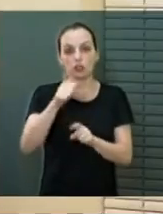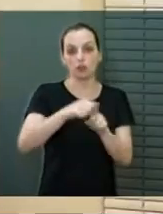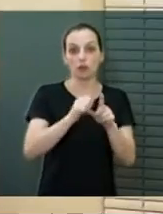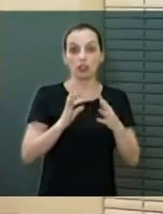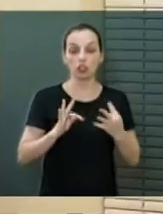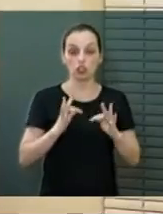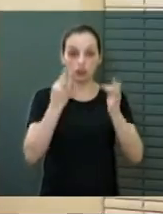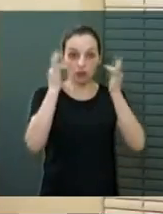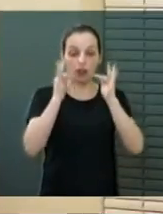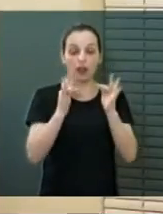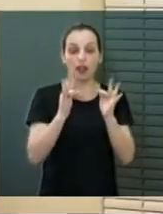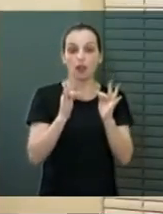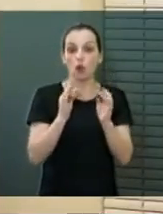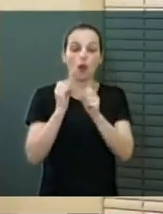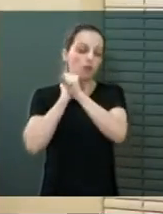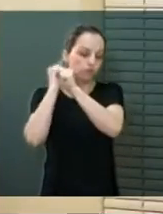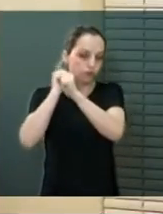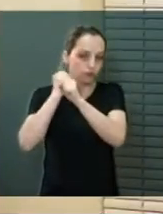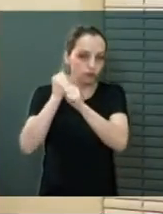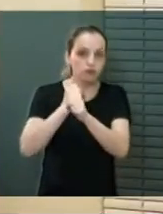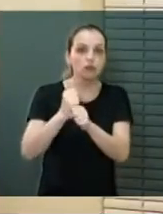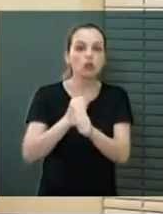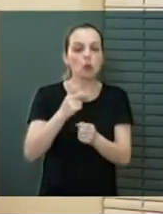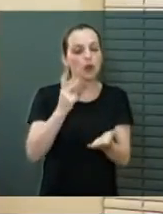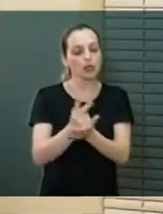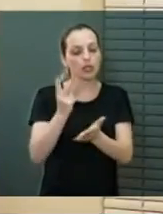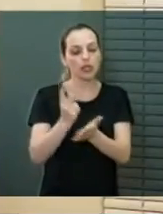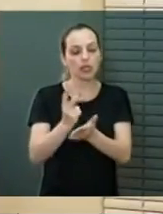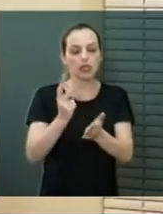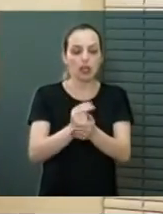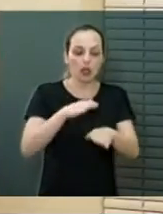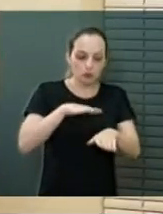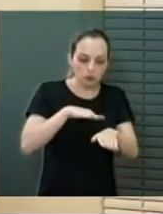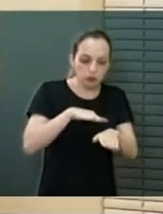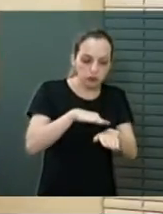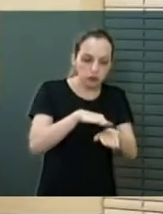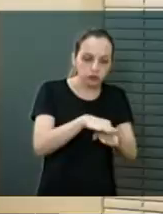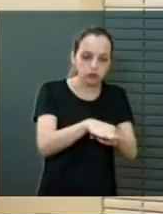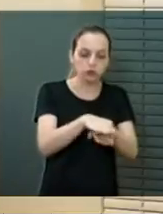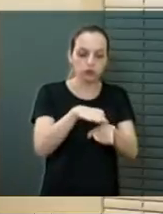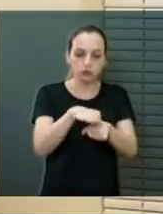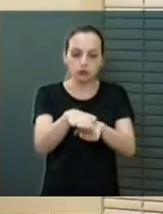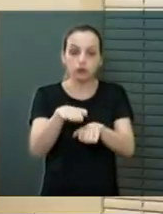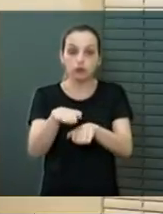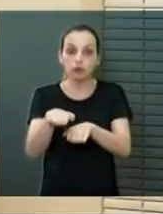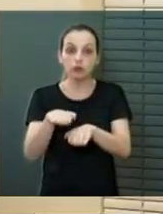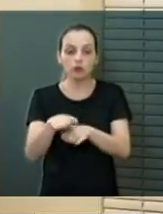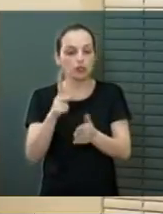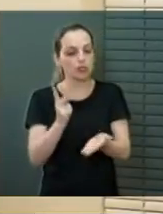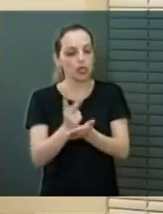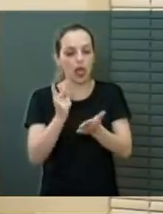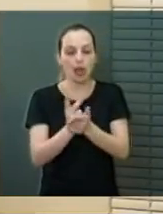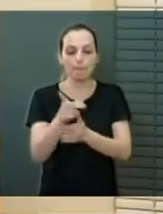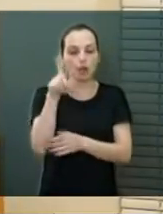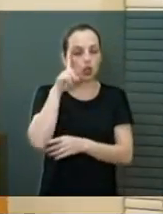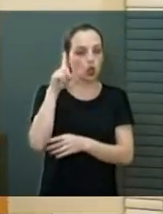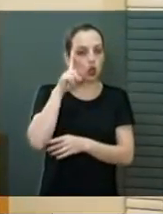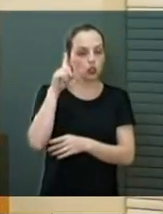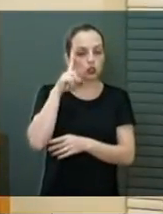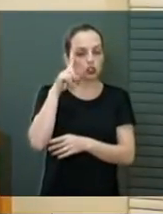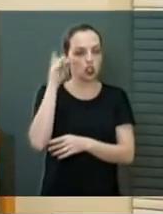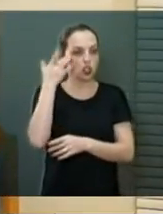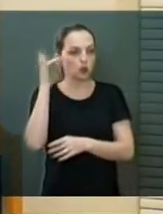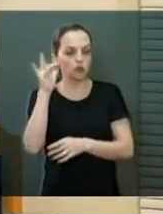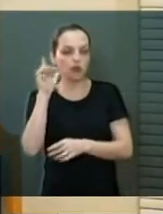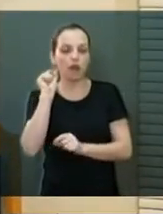pessoas estacionam aos arredores dela todo dia de missa, não somente aos domingos. Não sei dizer se as multas foram aplicadas pelos agentes